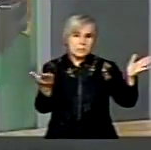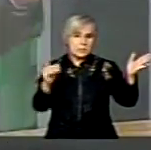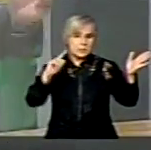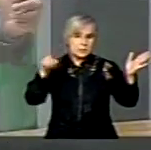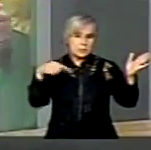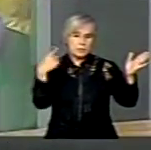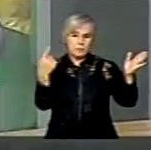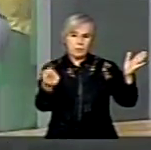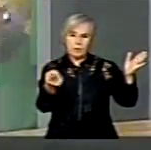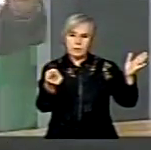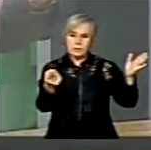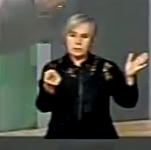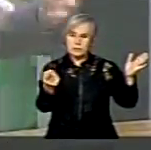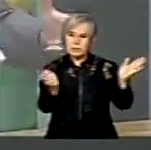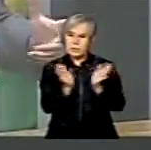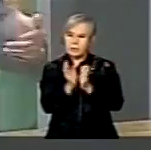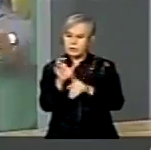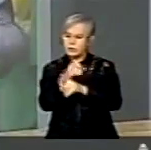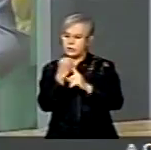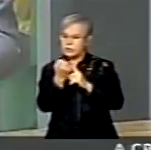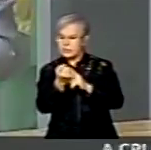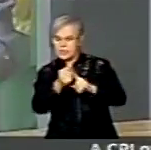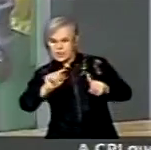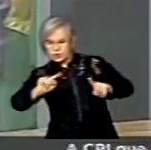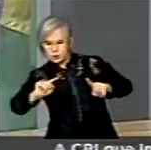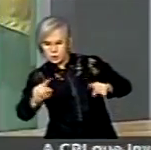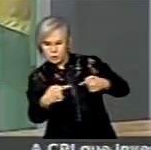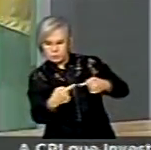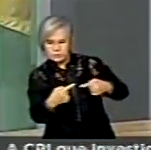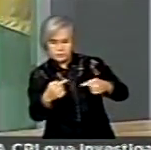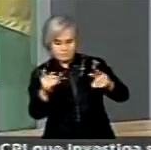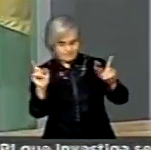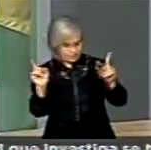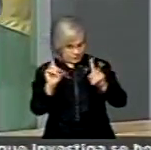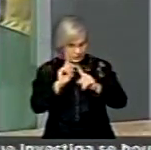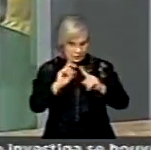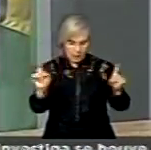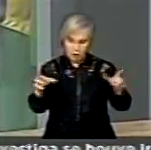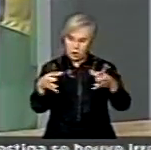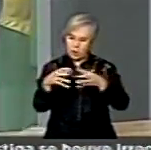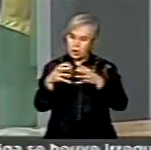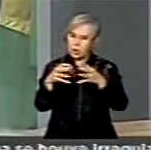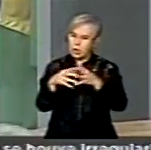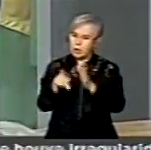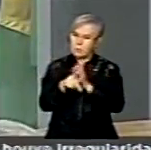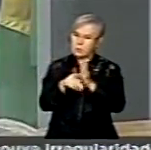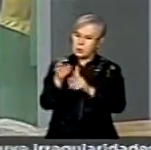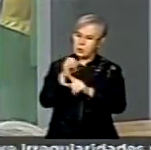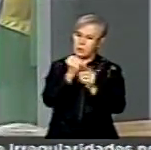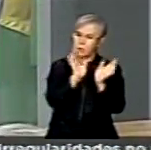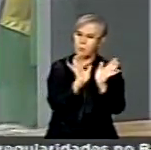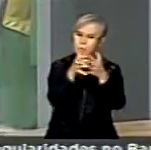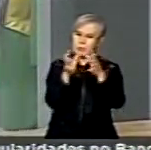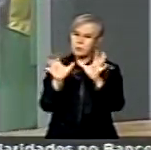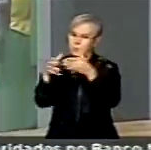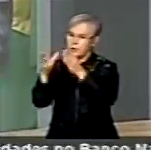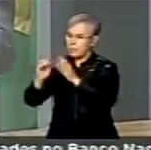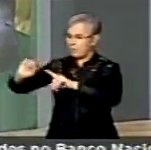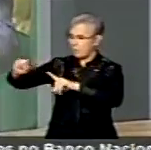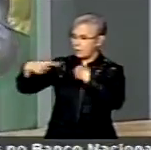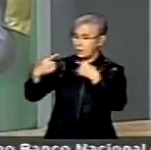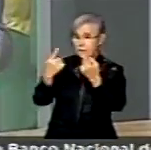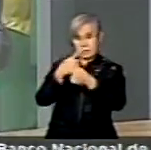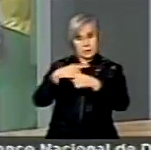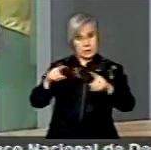de contestação por parte da sociedade civil organizada, setores da nossa sociedade, porque o tema